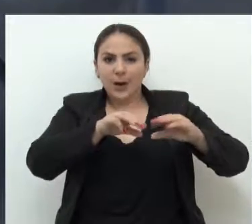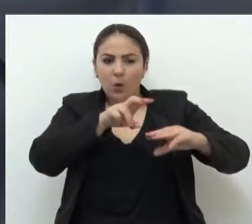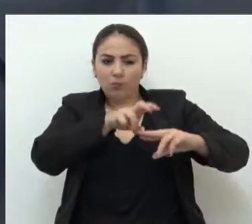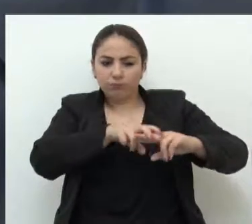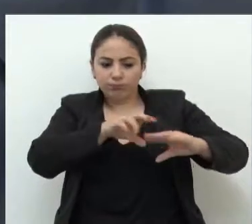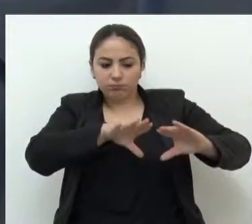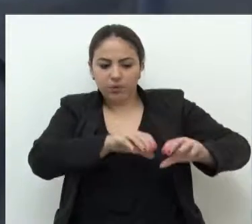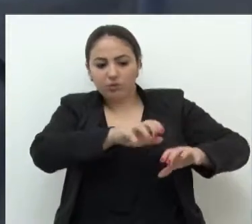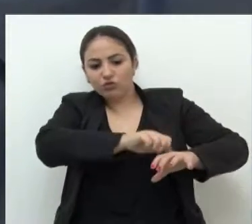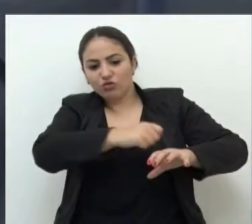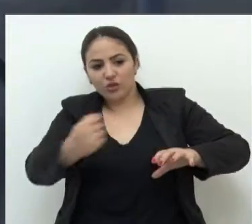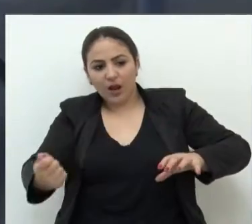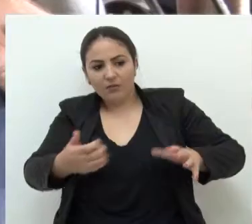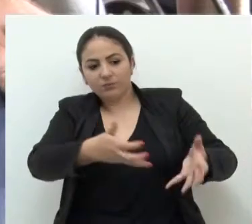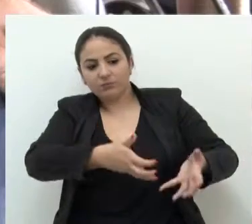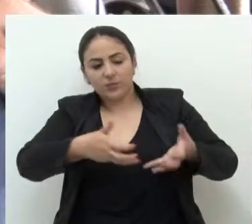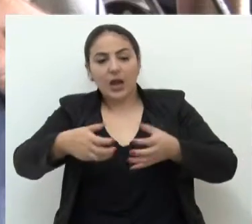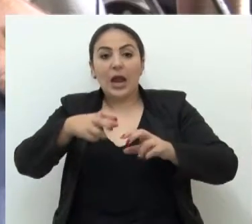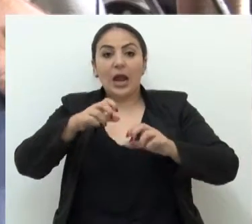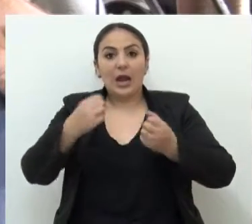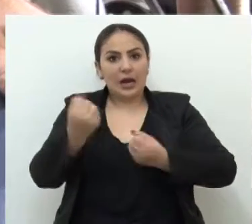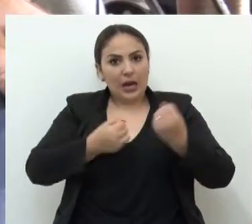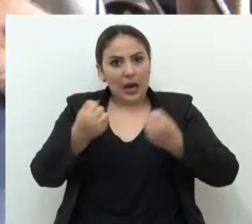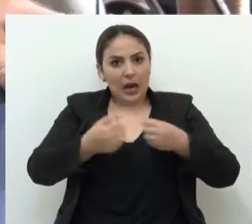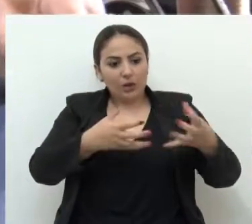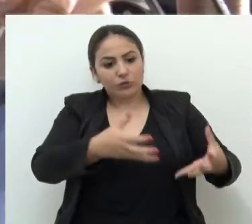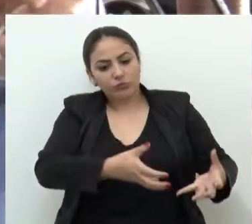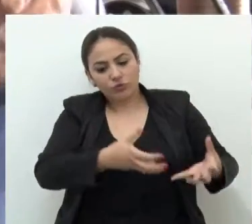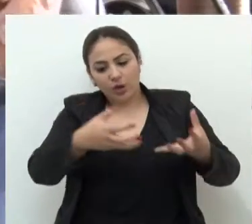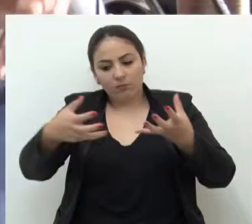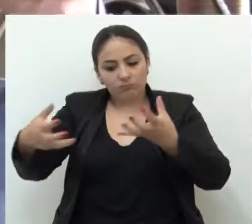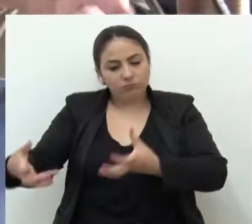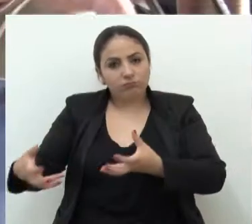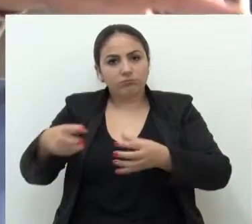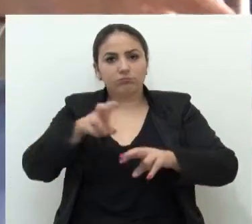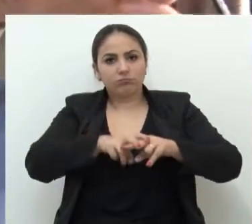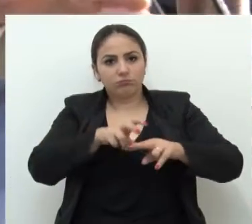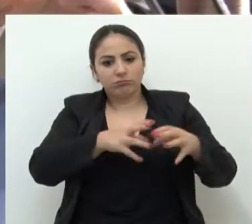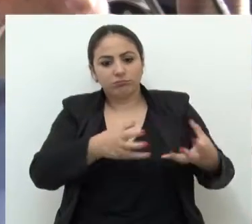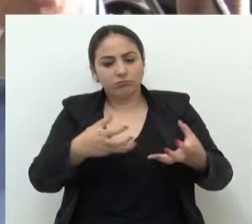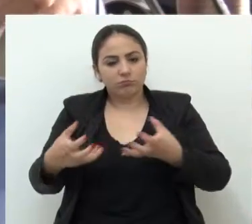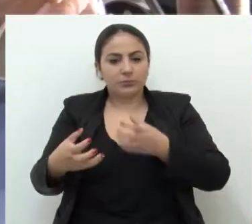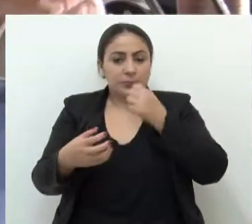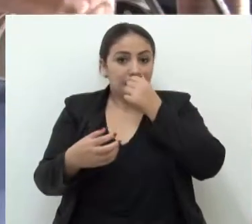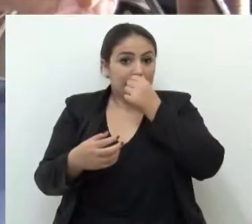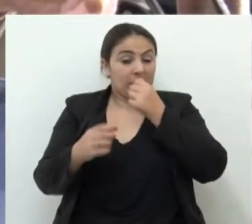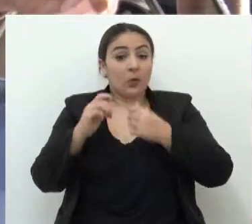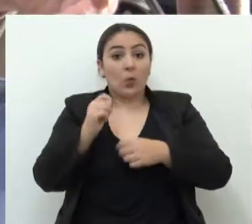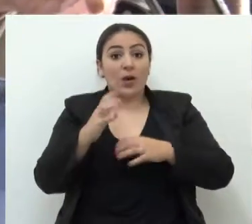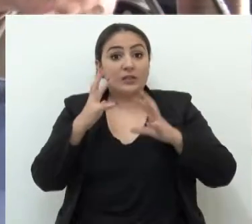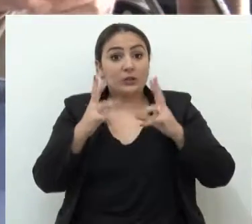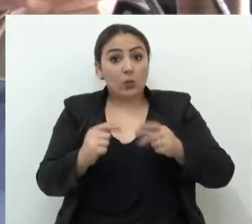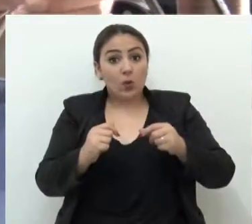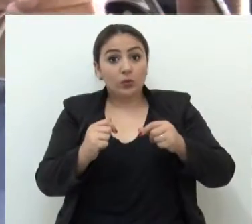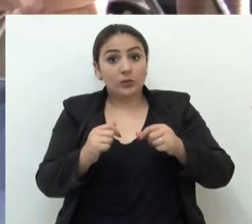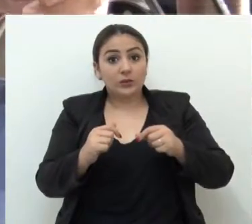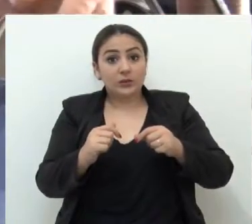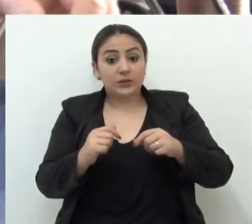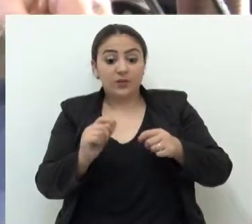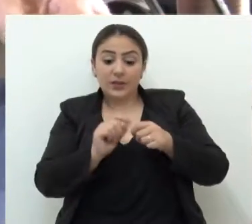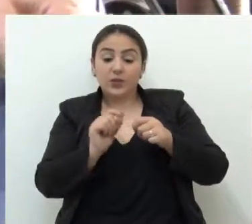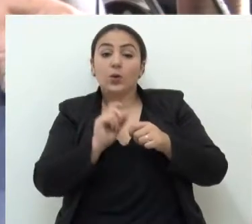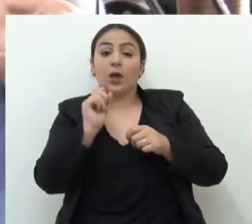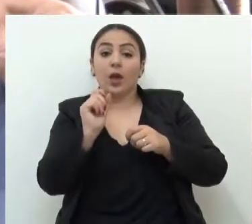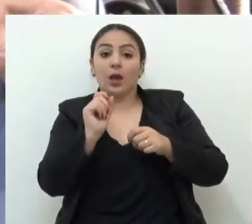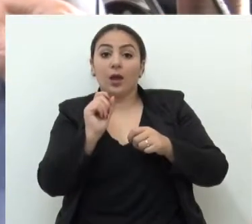numa empresa de amigos. Tirar os bancos dos carros, né? Sacar do lugar, que aquilo, a maioria dos carros era parafusado